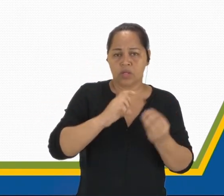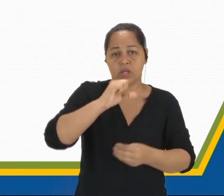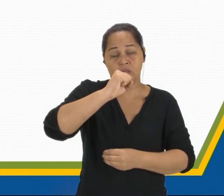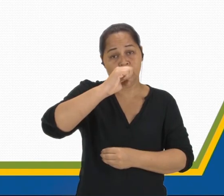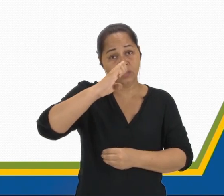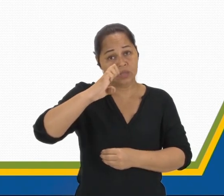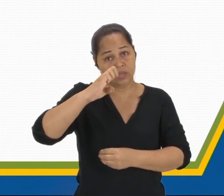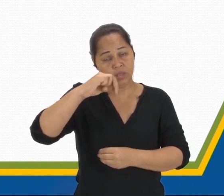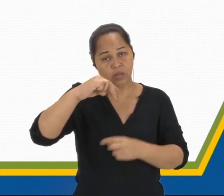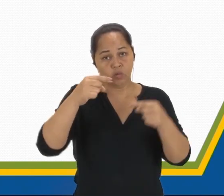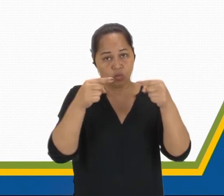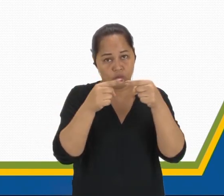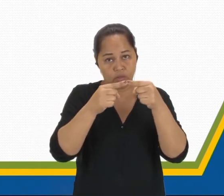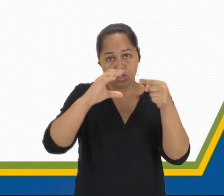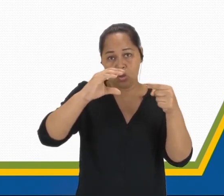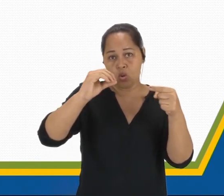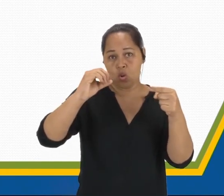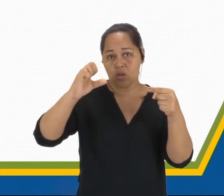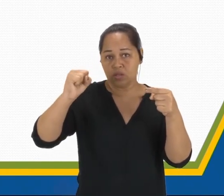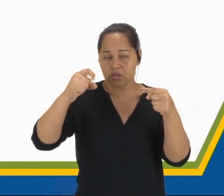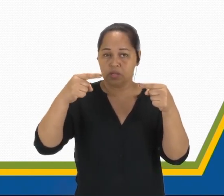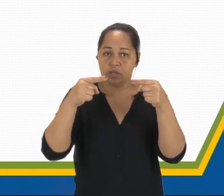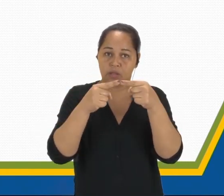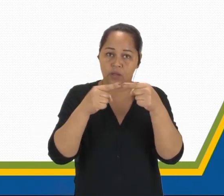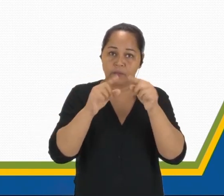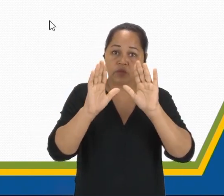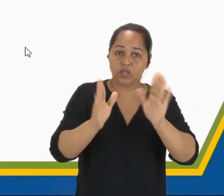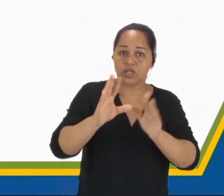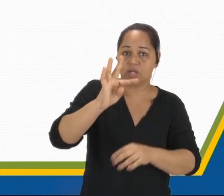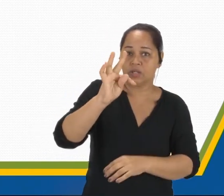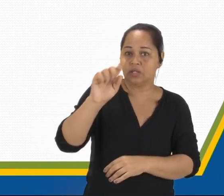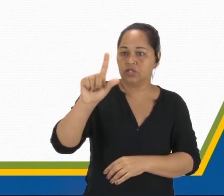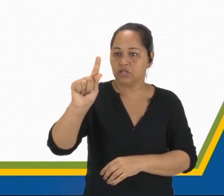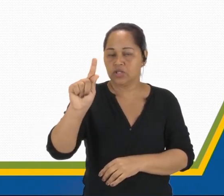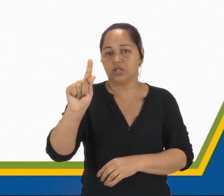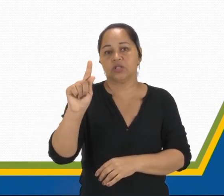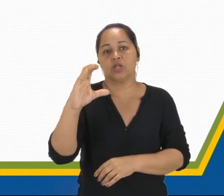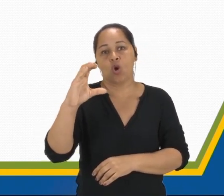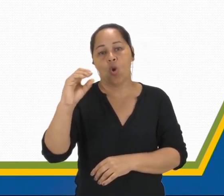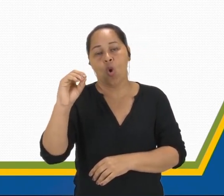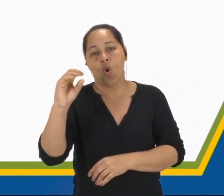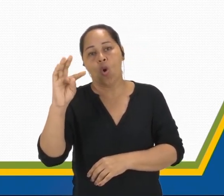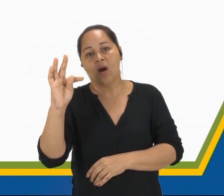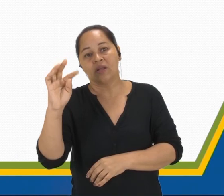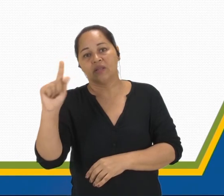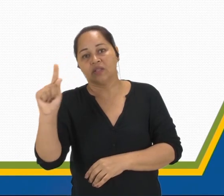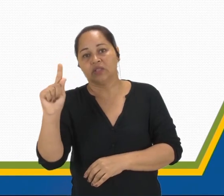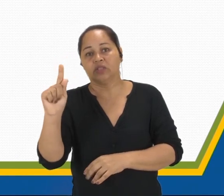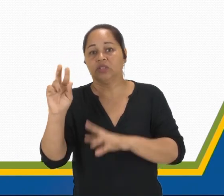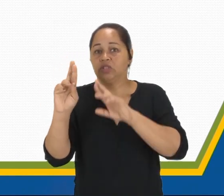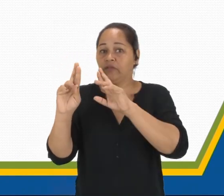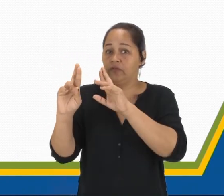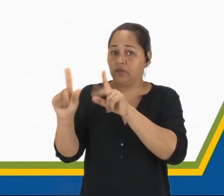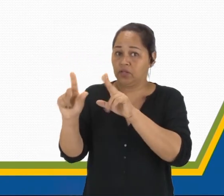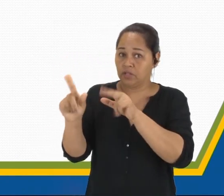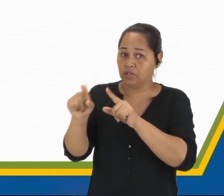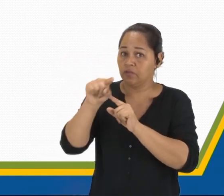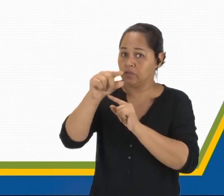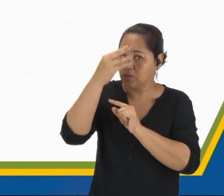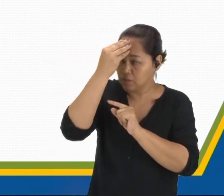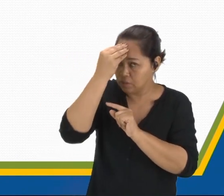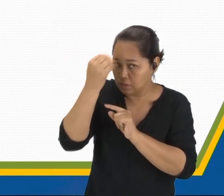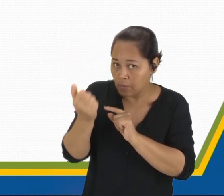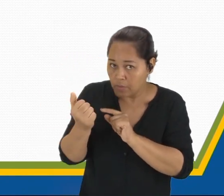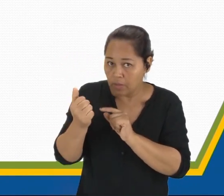noção do que é o seno, o cosseno e a tangente nos ângulos, tá, do ciclo trigonométrico. O que acontece na tangente?